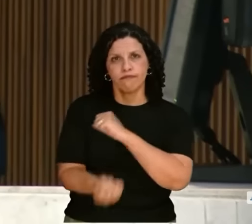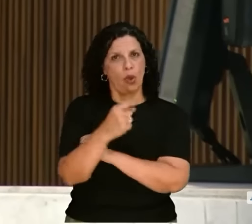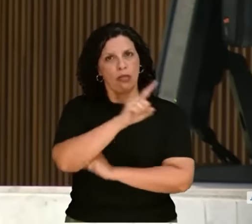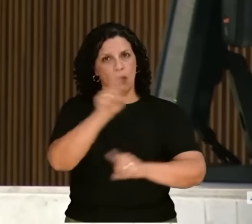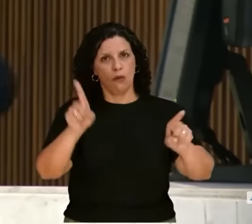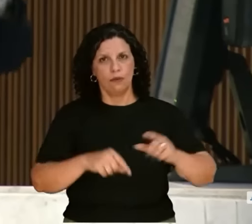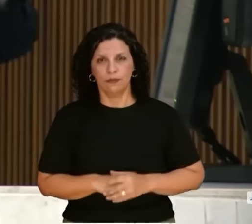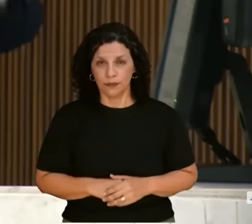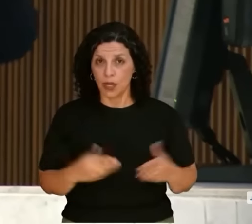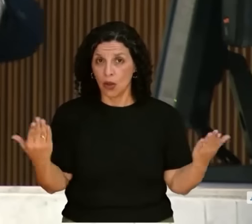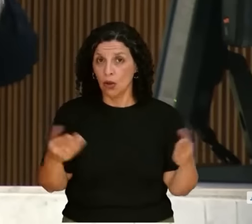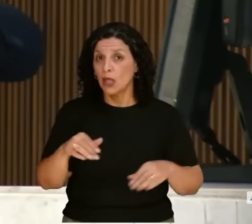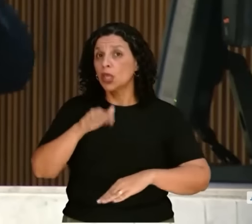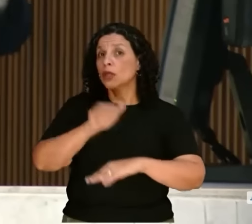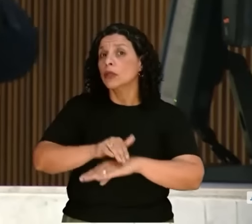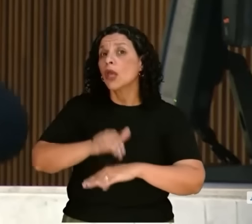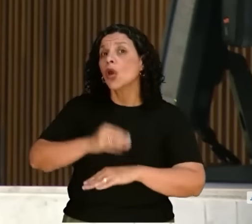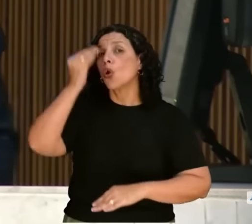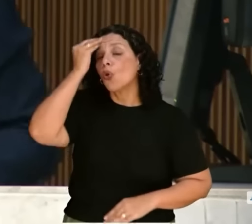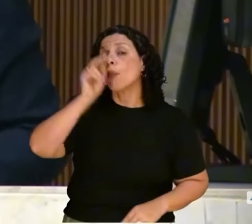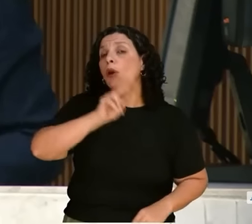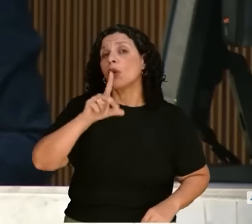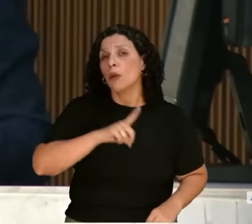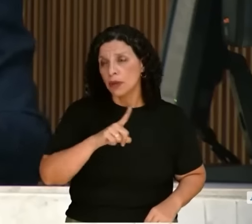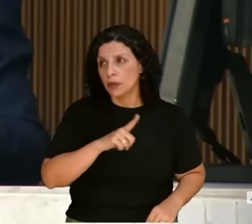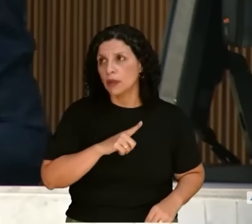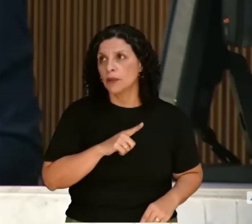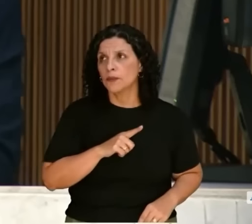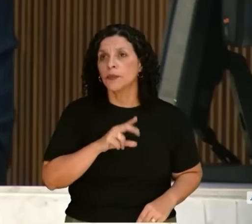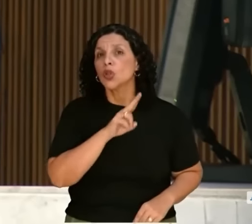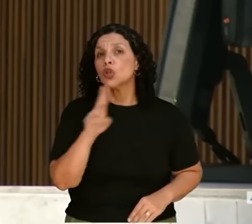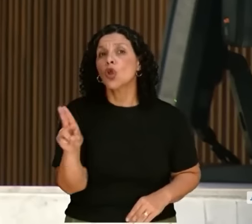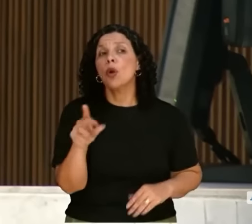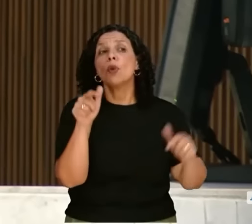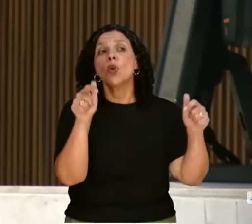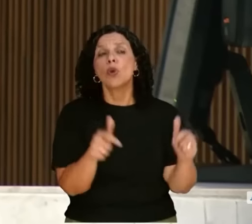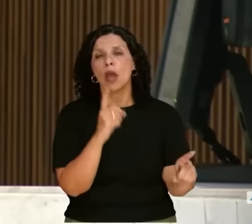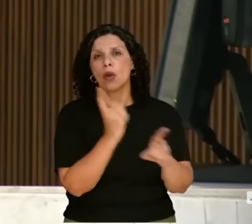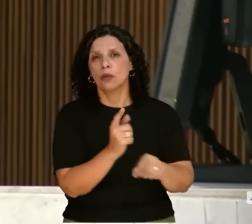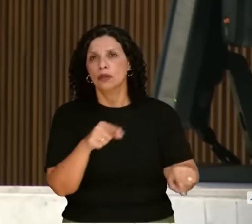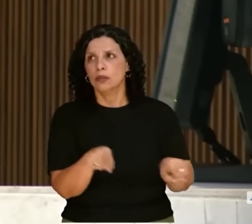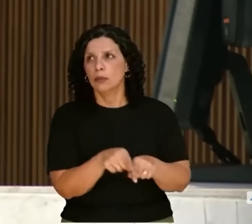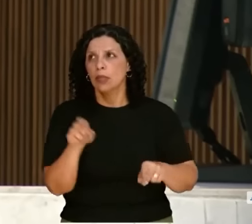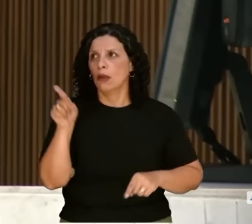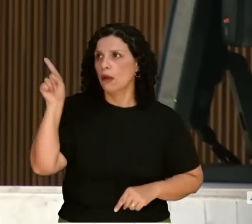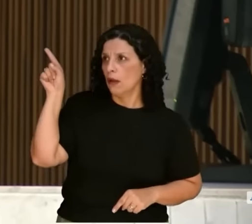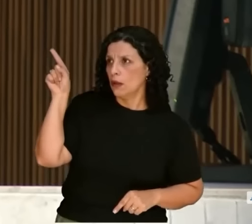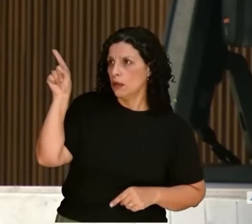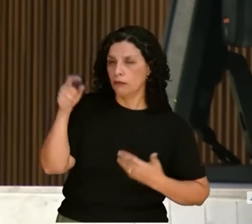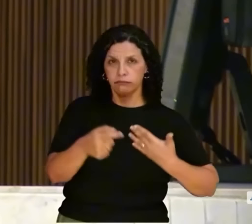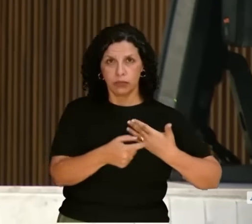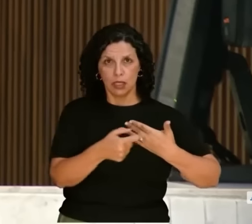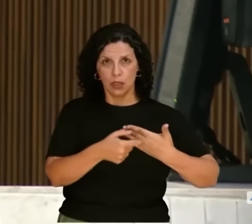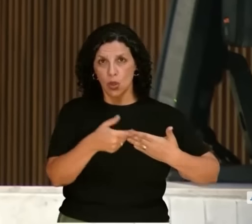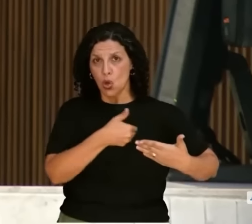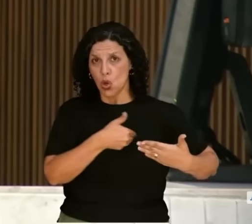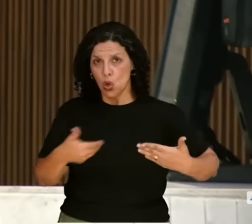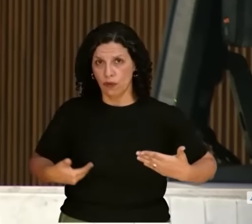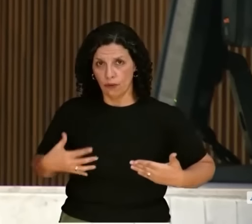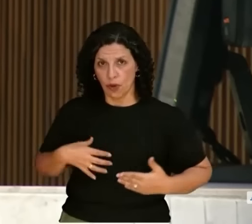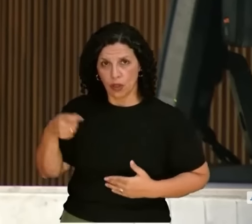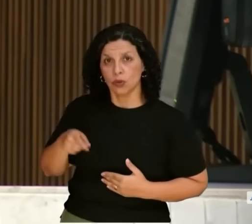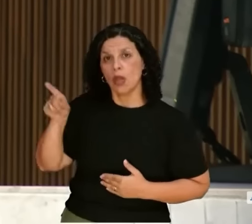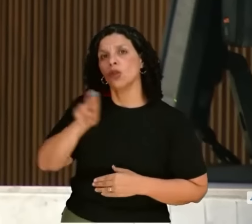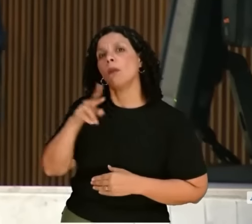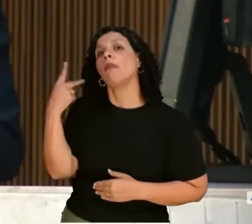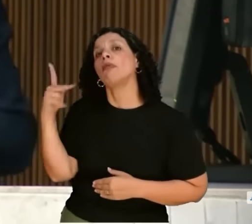resposta. Culpado disso daqui tem nome. Tem nome e endereço. O endereço é aqui no Palácio do Iguaçu, o nome dele é Governador